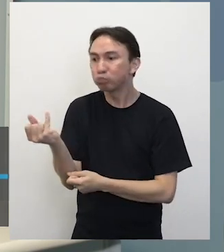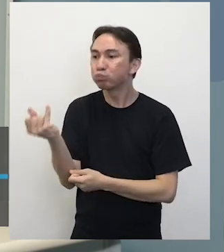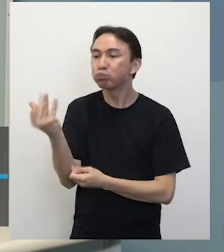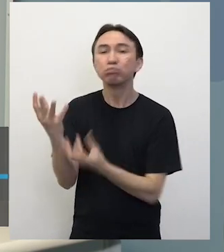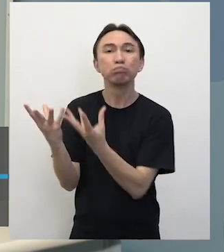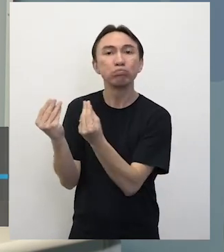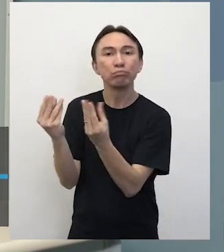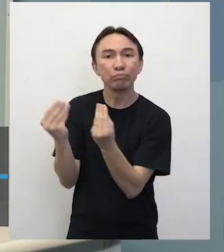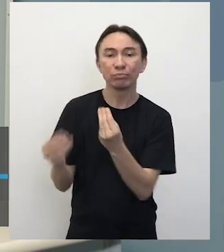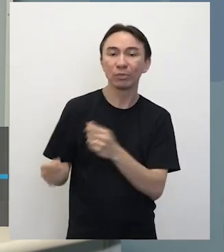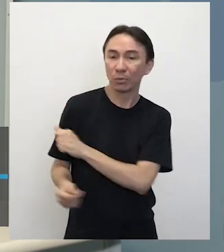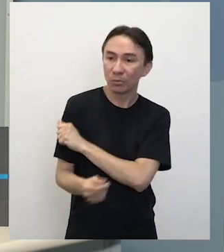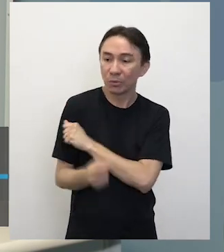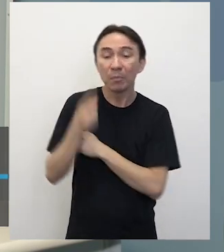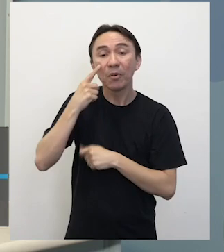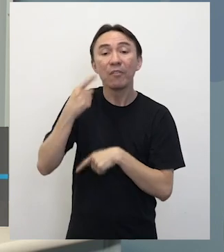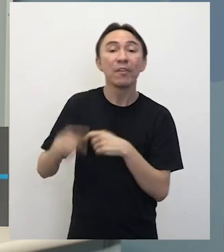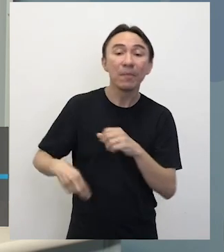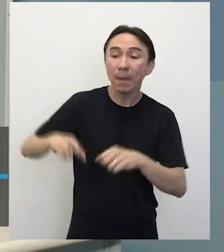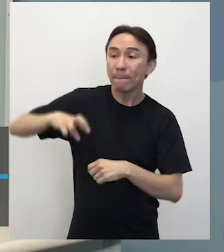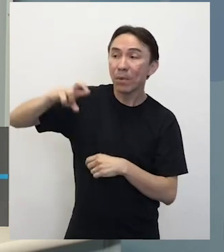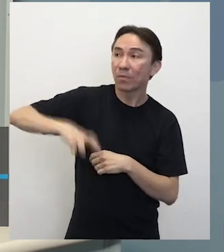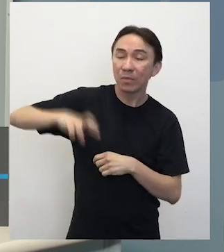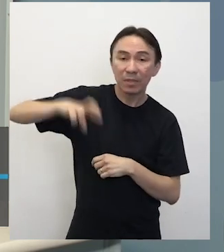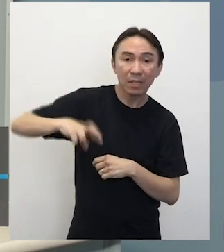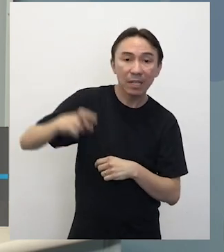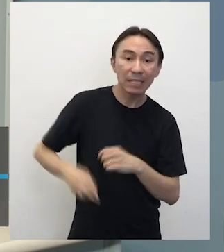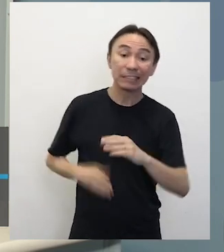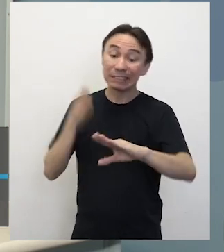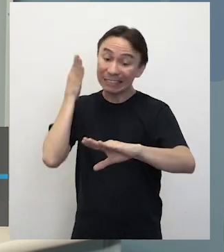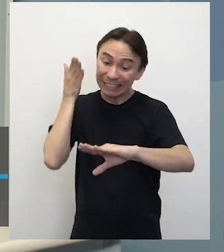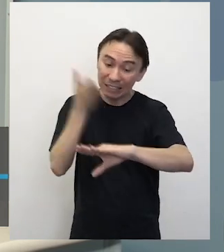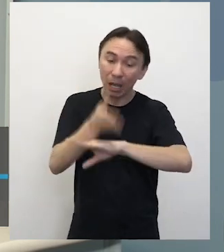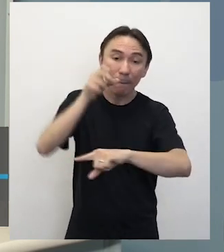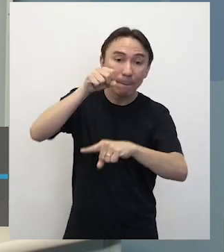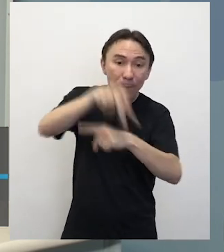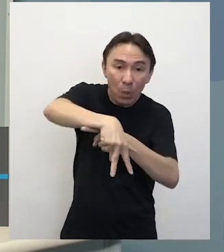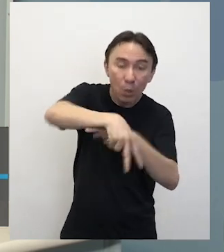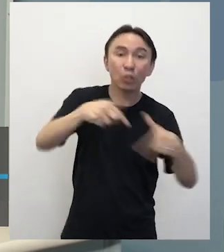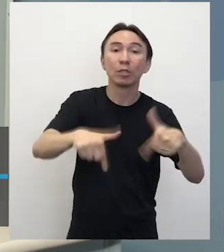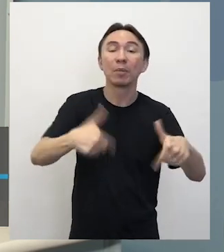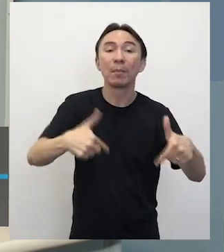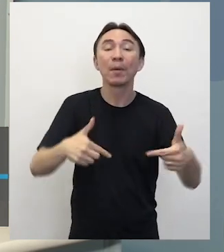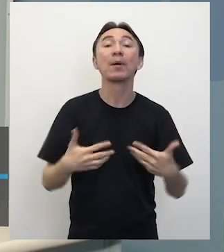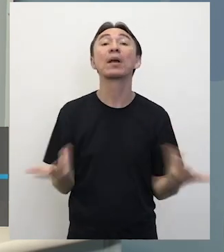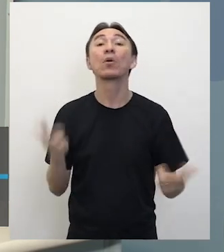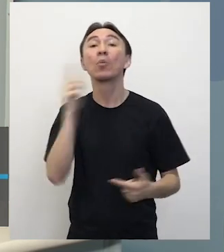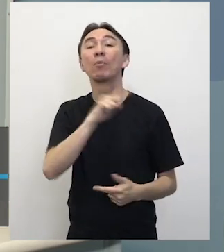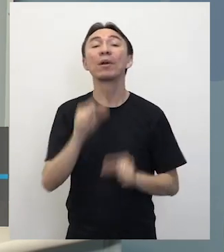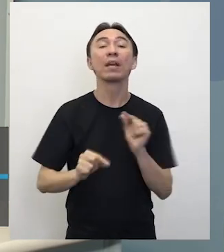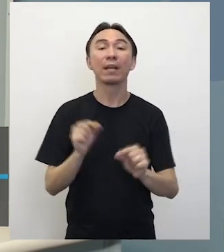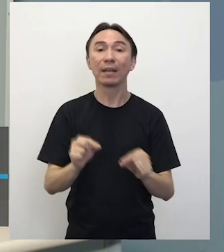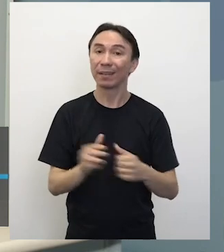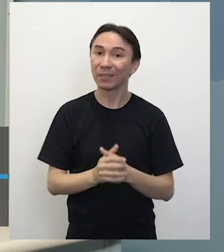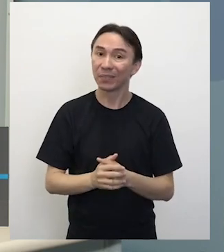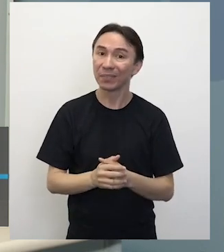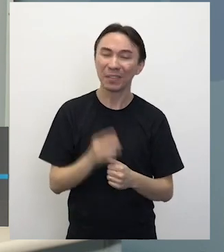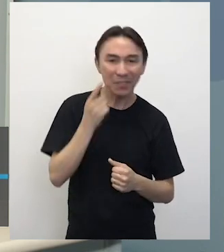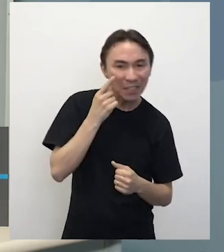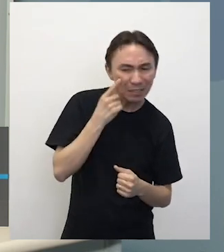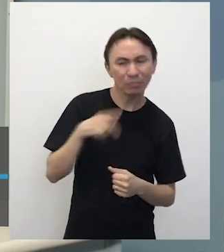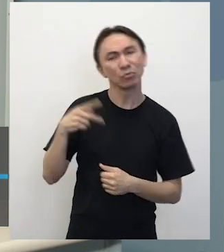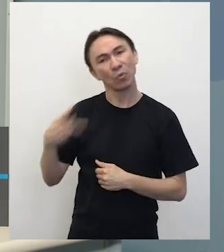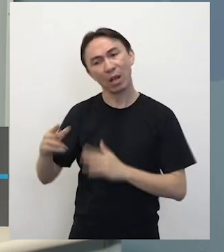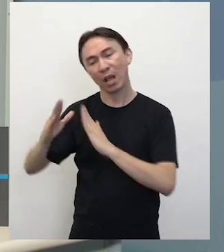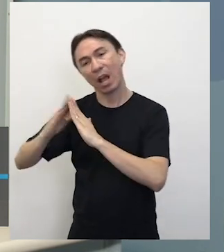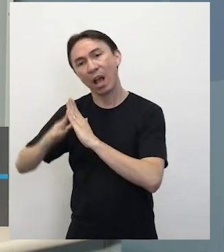a vaga de emprego. Então, eu espero que o projeto de vocês, na comunidade, na cidade, na rua, na casa de vocês,